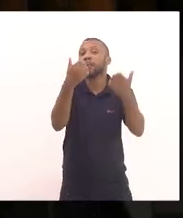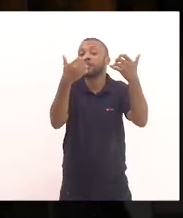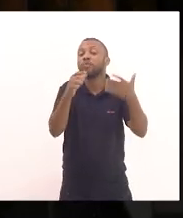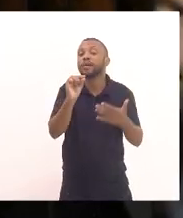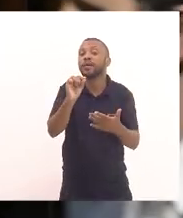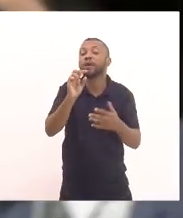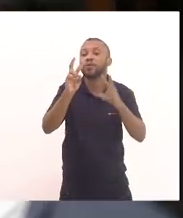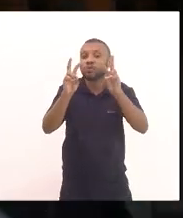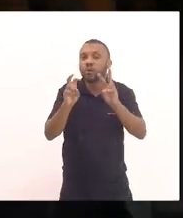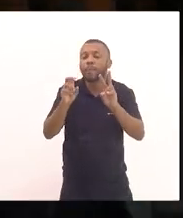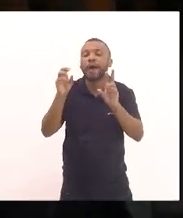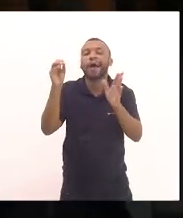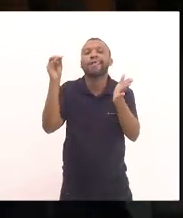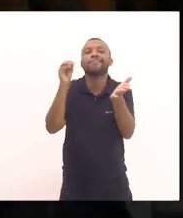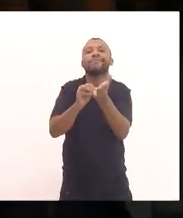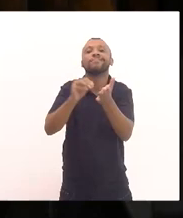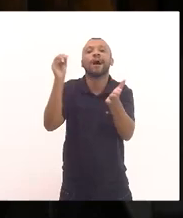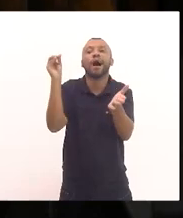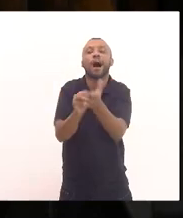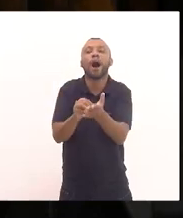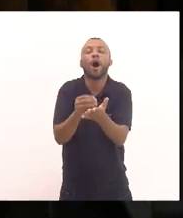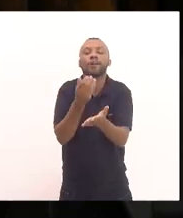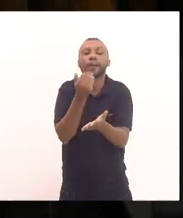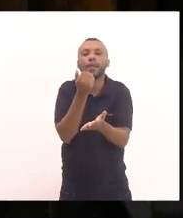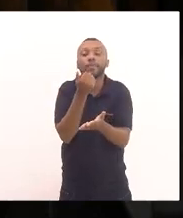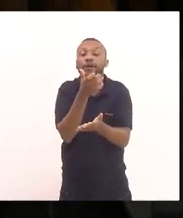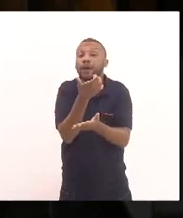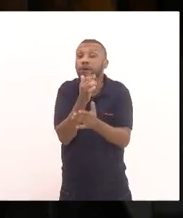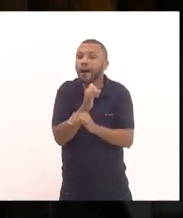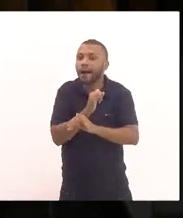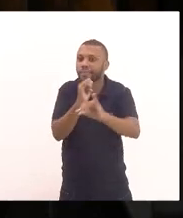alimentar. E é esse ponto, Flávio, que eu quero tocar.